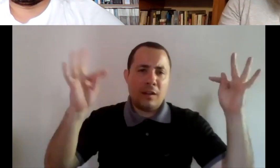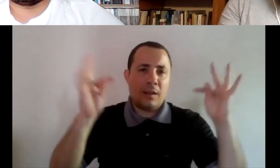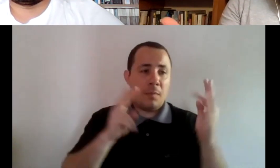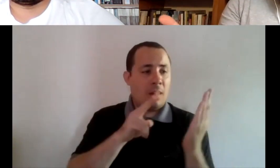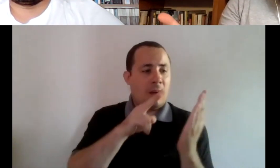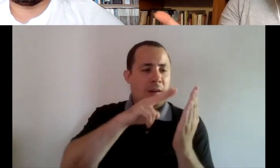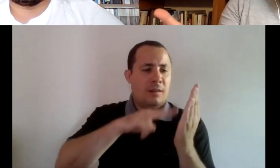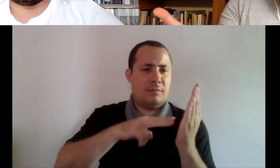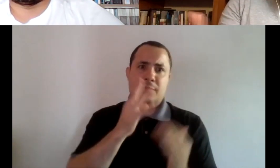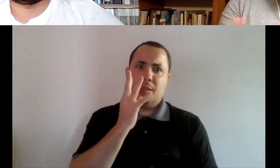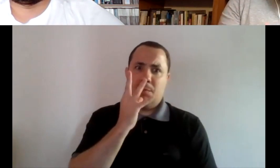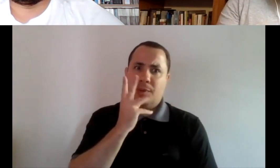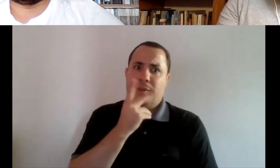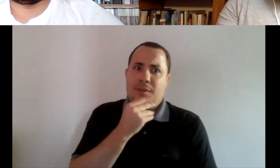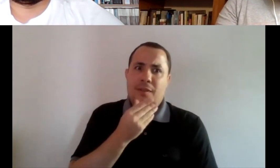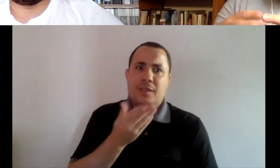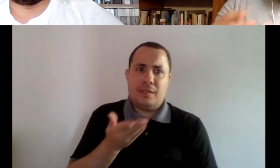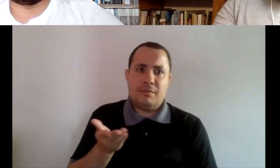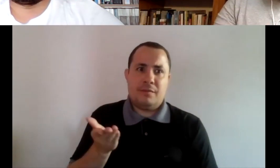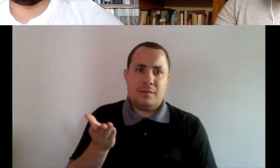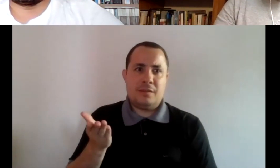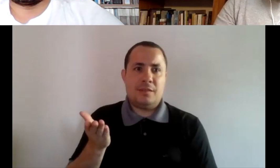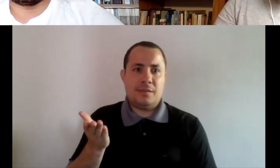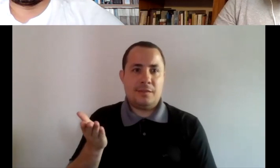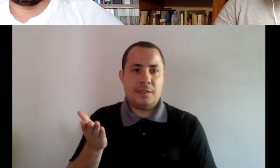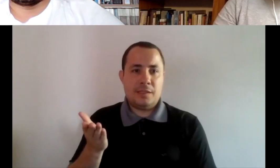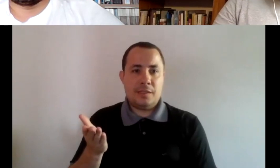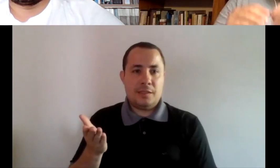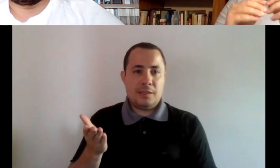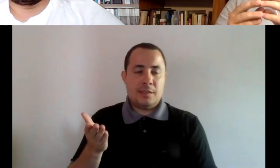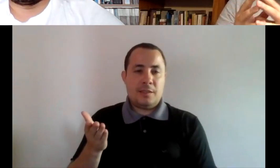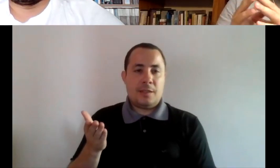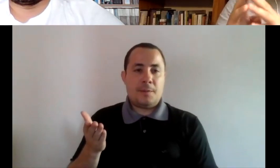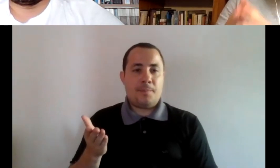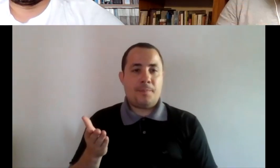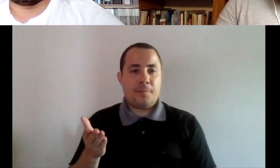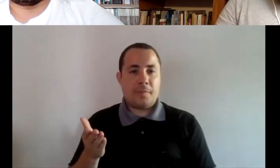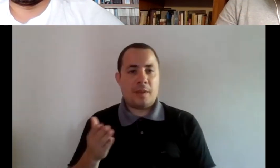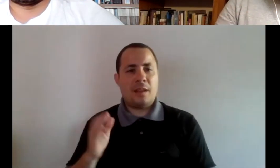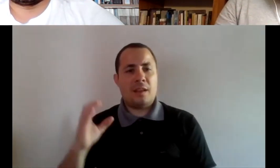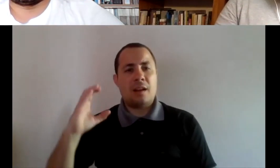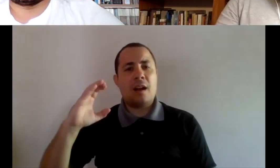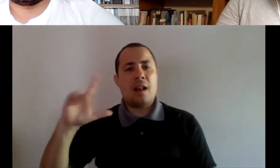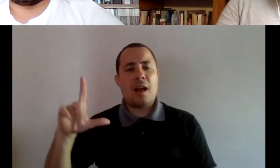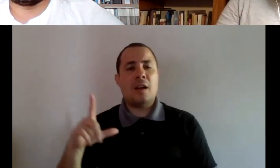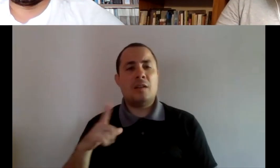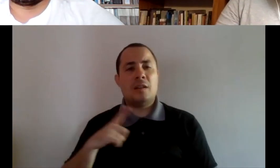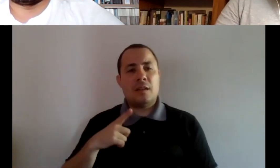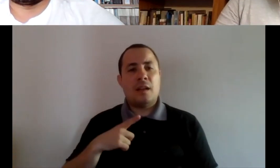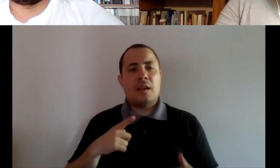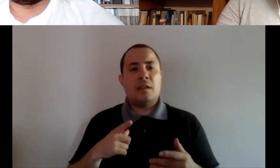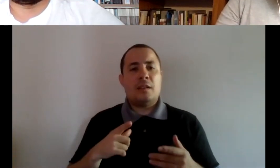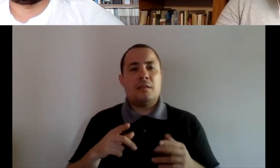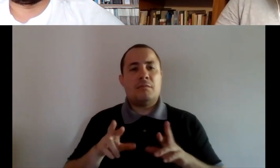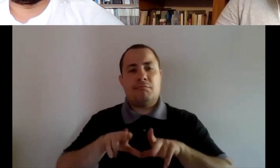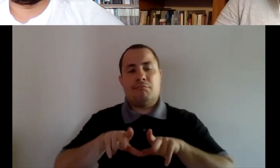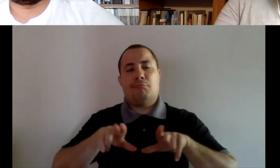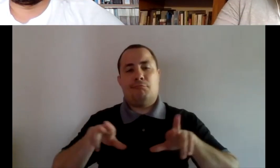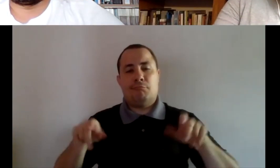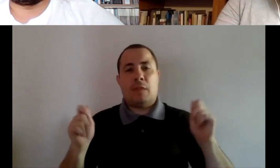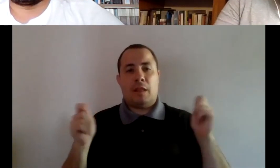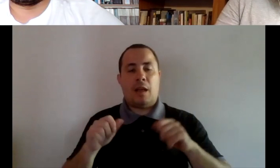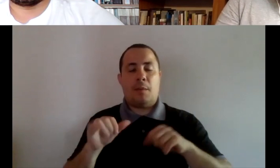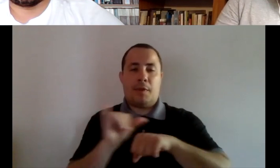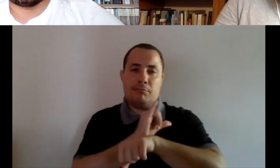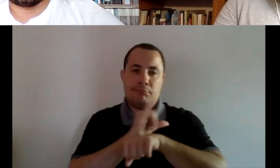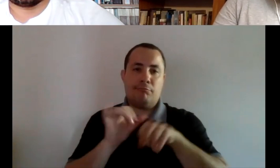livro demora. Né? Então, isso não é possível. Então, assim, é lógico que há muitos gargalos. E não há uma solução simples,